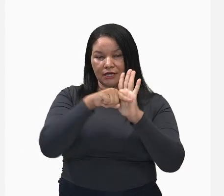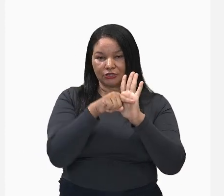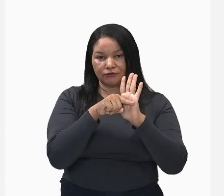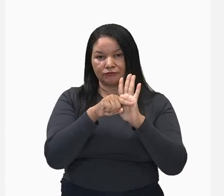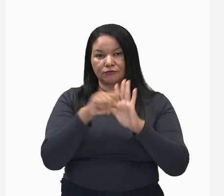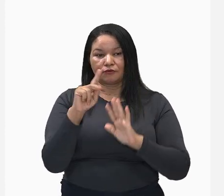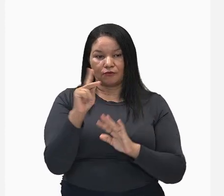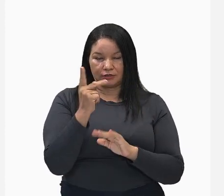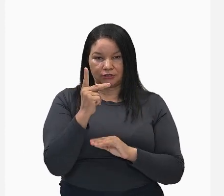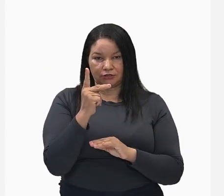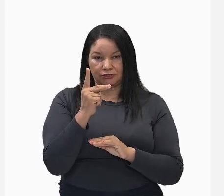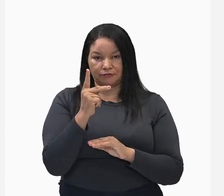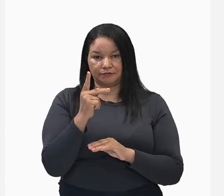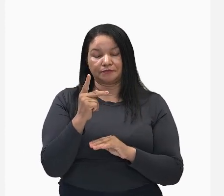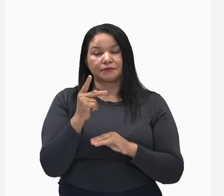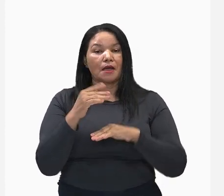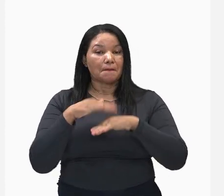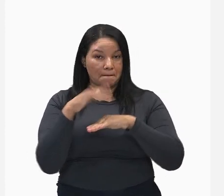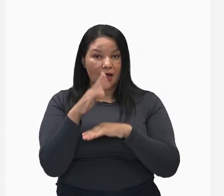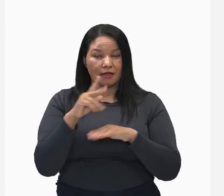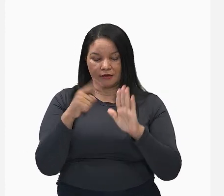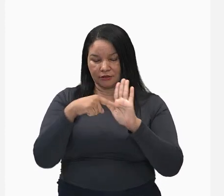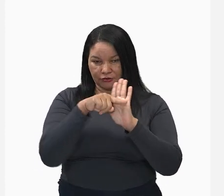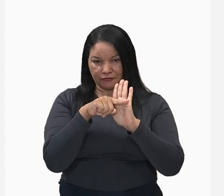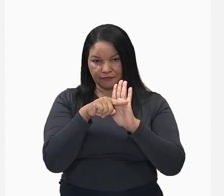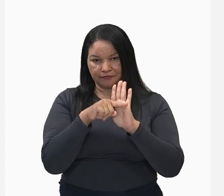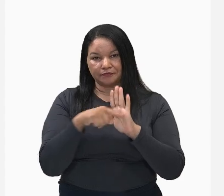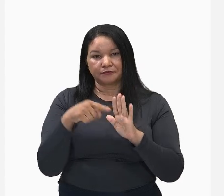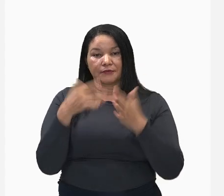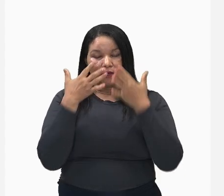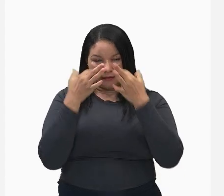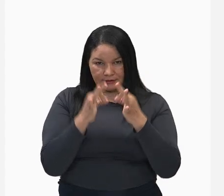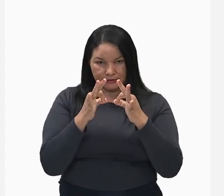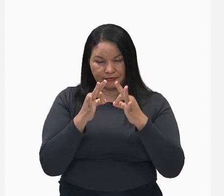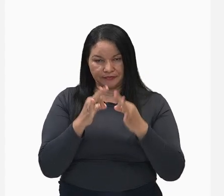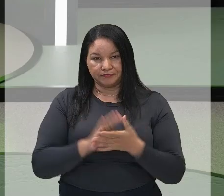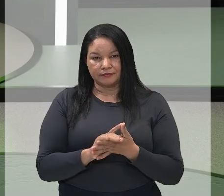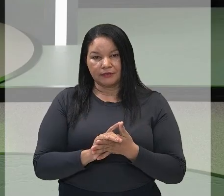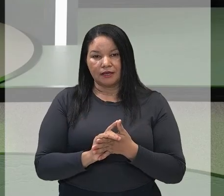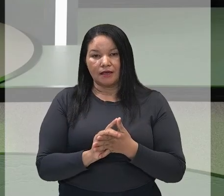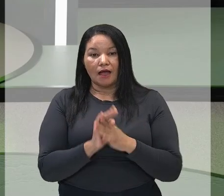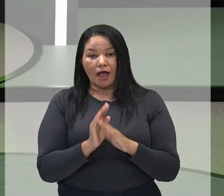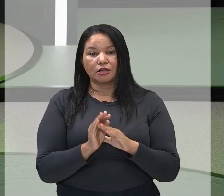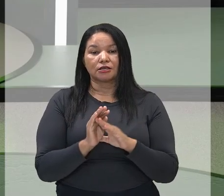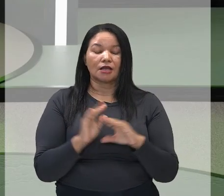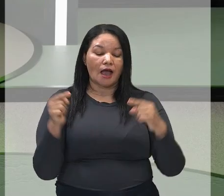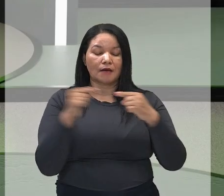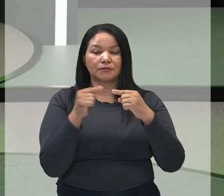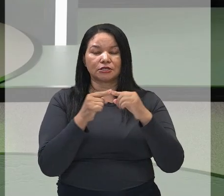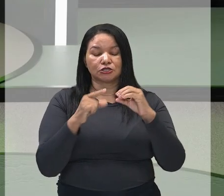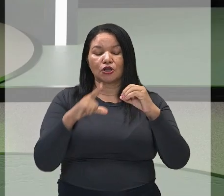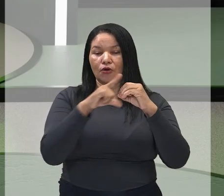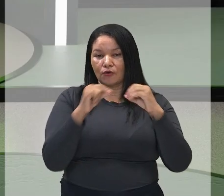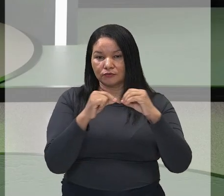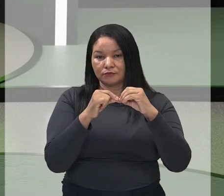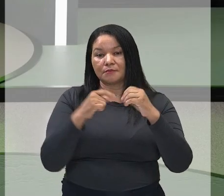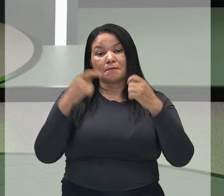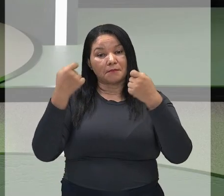oxigênio. Bem, presta atenção aqui comigo. Para ser considerado um óxido, vai ter que ser formado